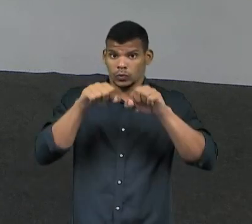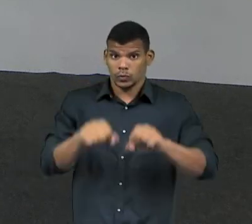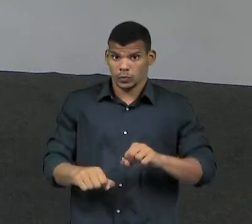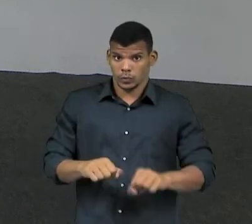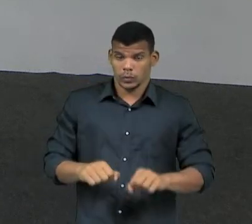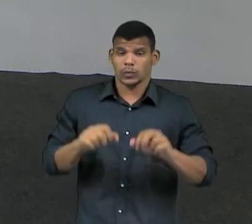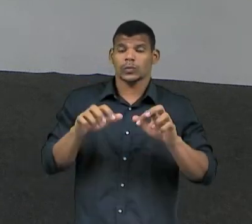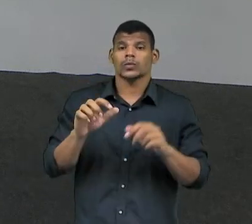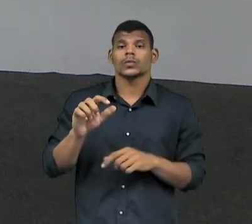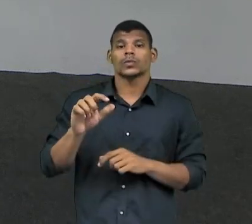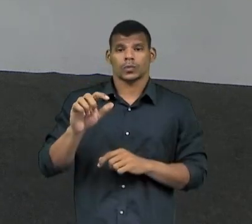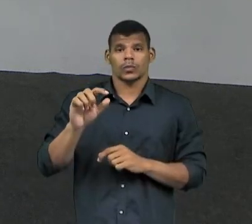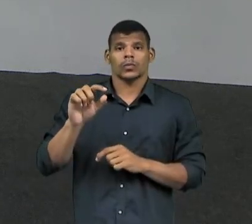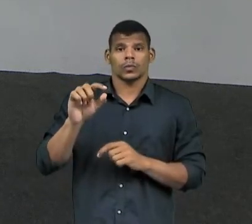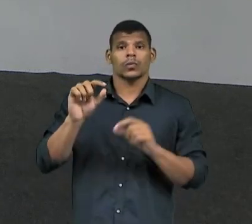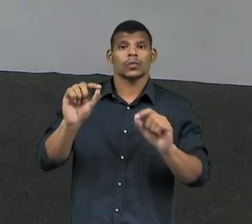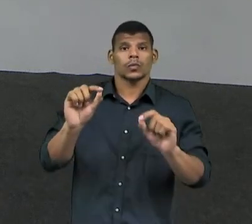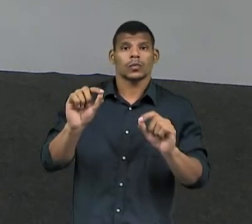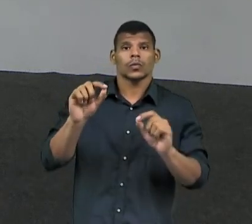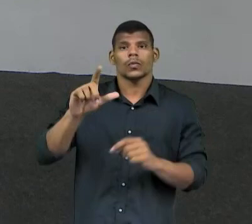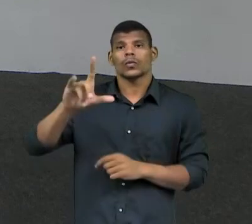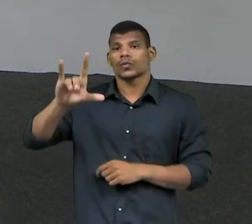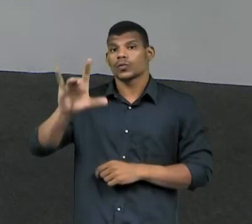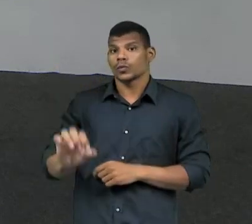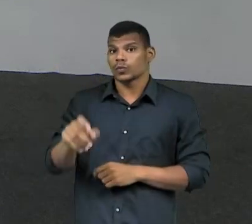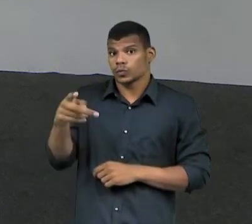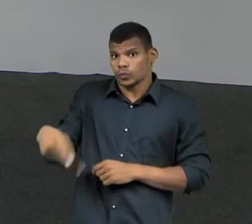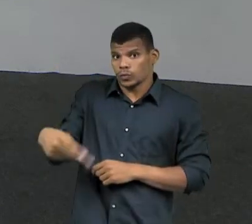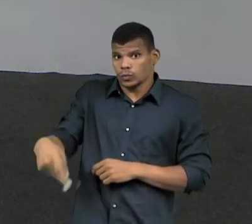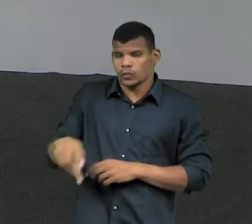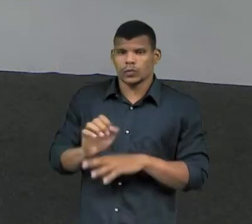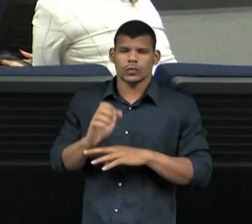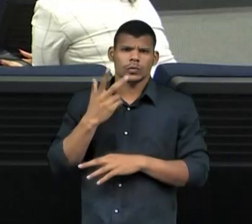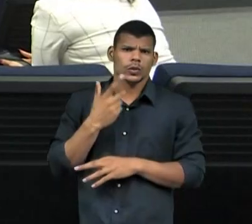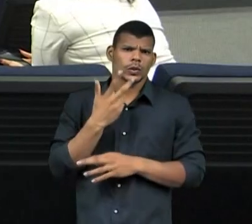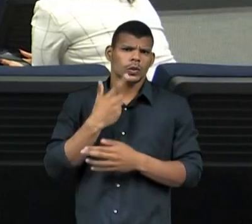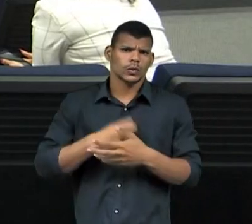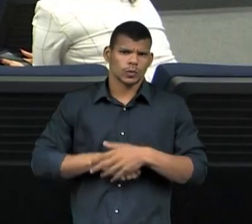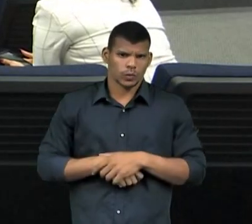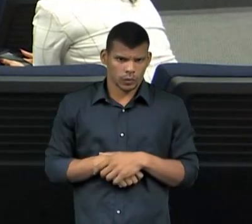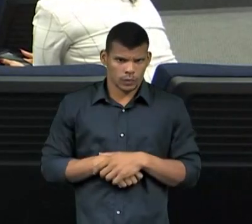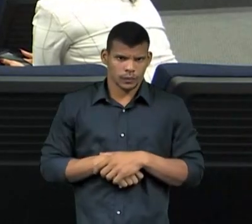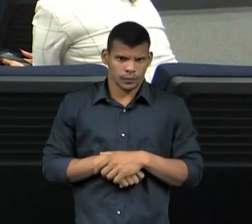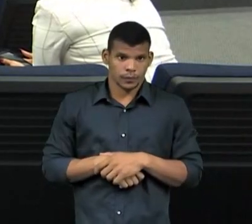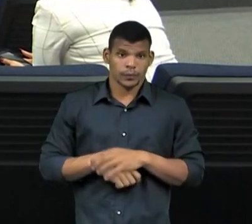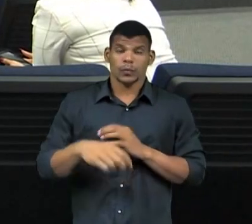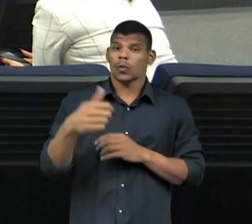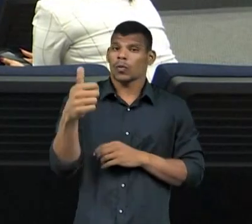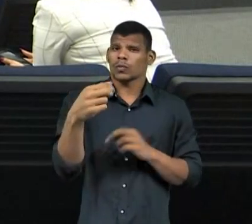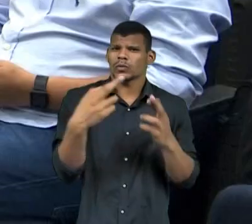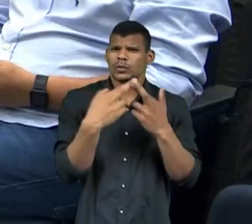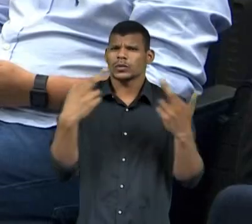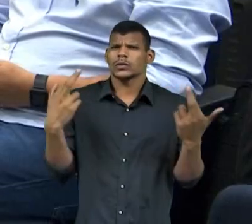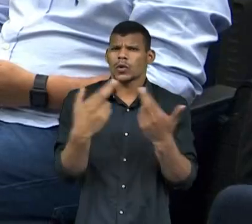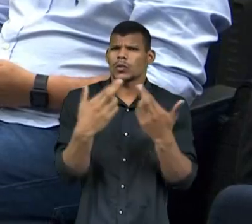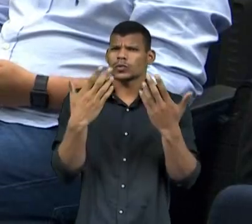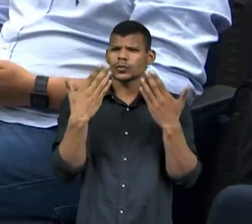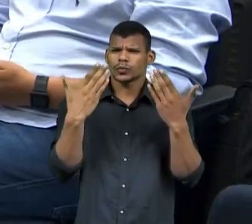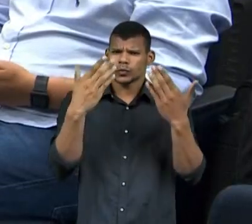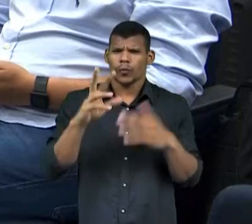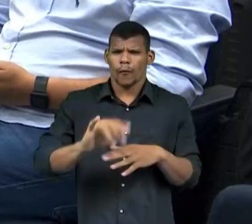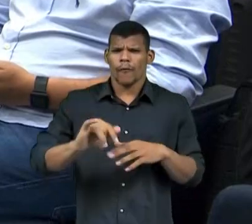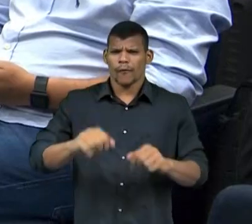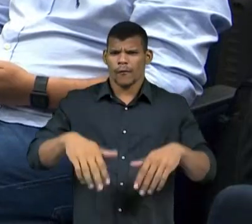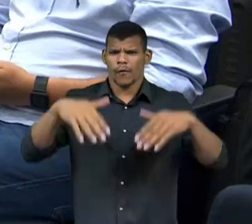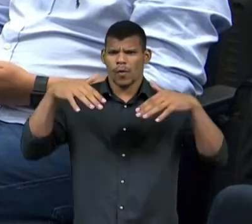discutir a questão dos resíduos sólidos aqui no Ceará. Serão 11 audiências públicas que acontecerão ao longo desse semestre